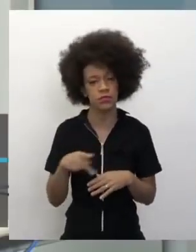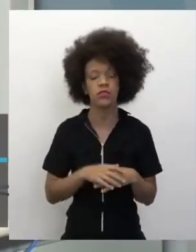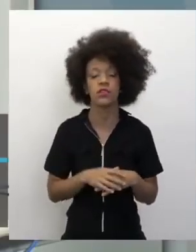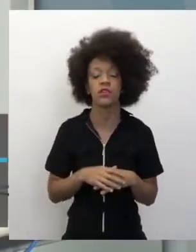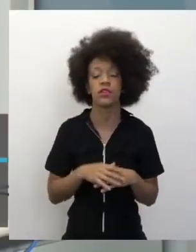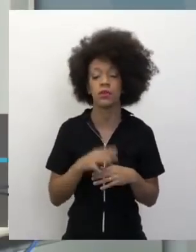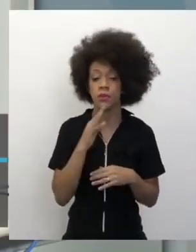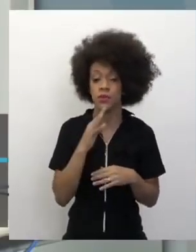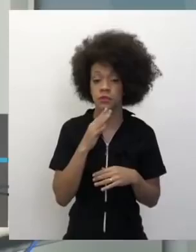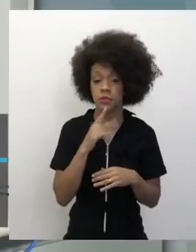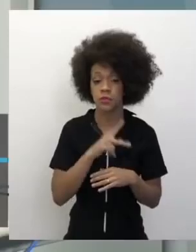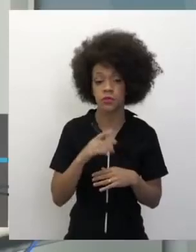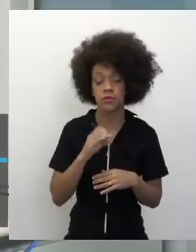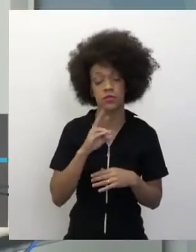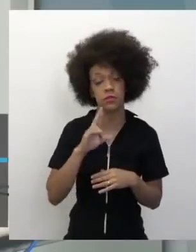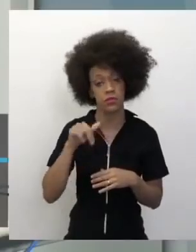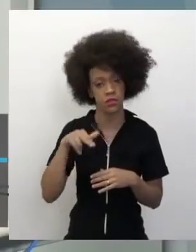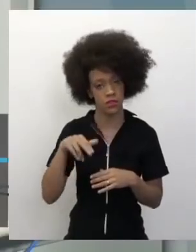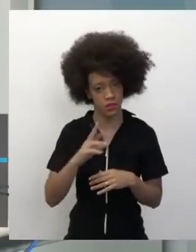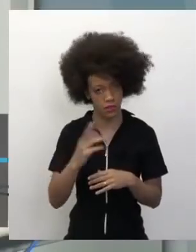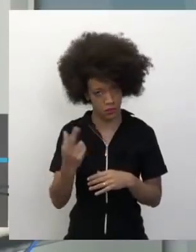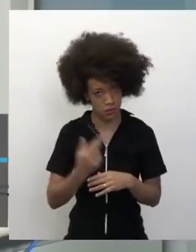Conhecimento, pro Carolina colocou.